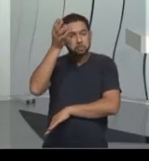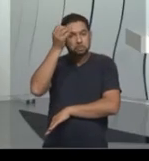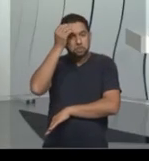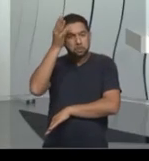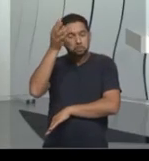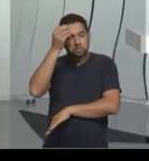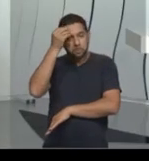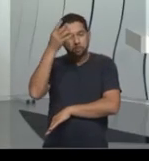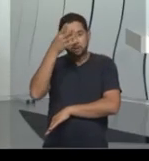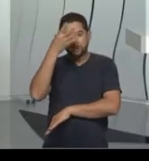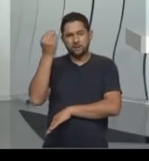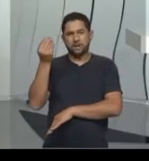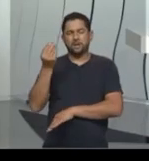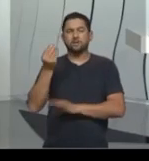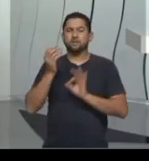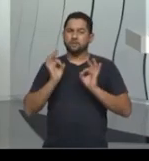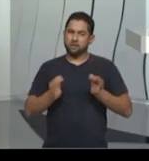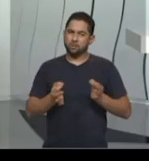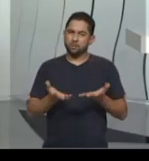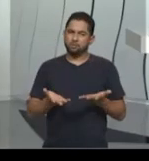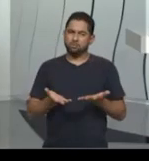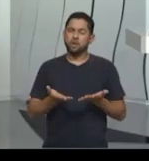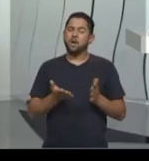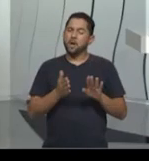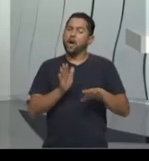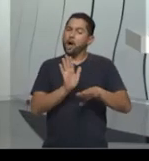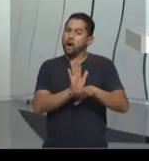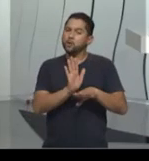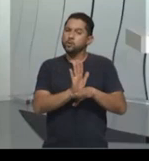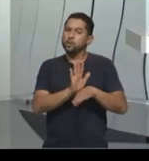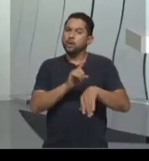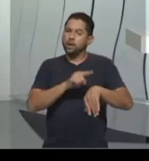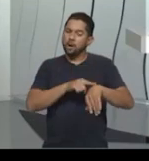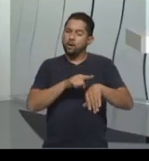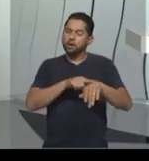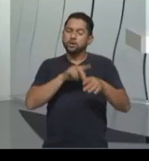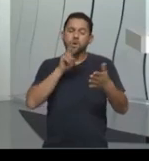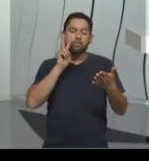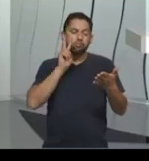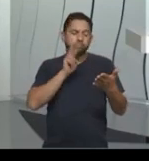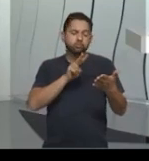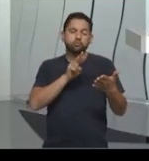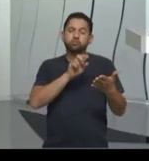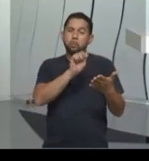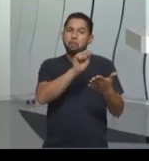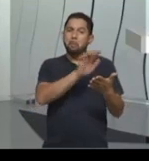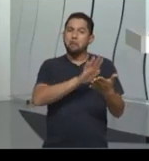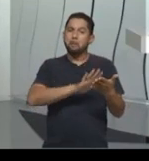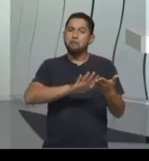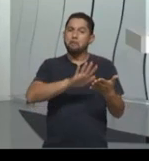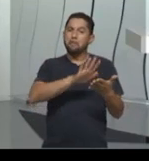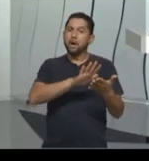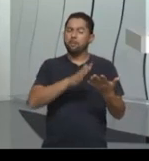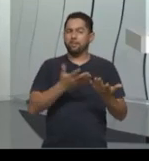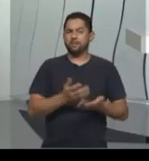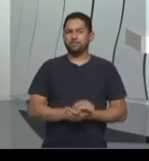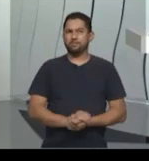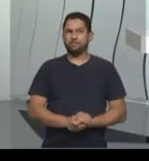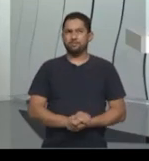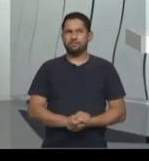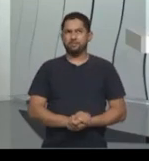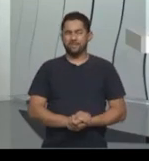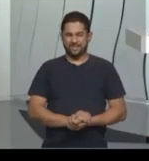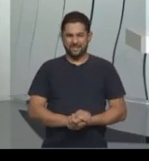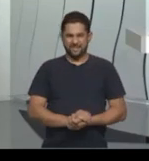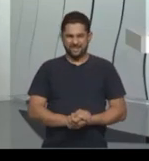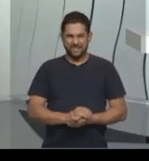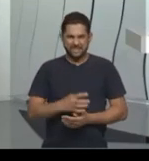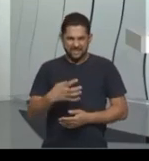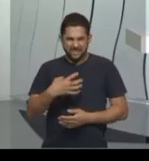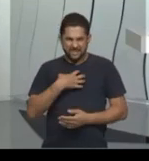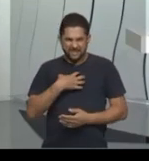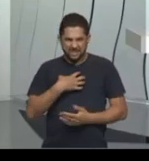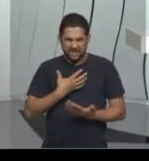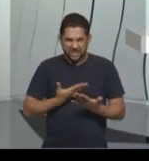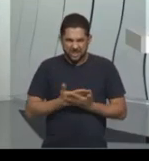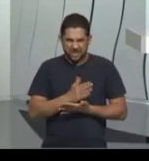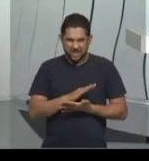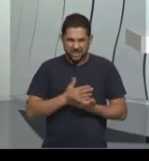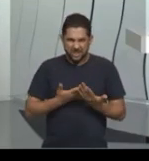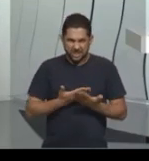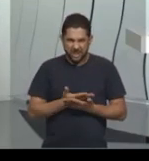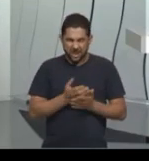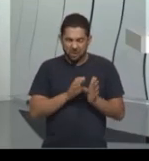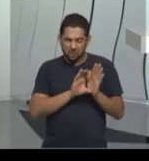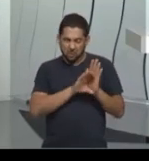conceitos justamente para poder ajudar nesse processo de estudos. Ela fala assim, não, mas que saco, Saber, é necessário sim a gente